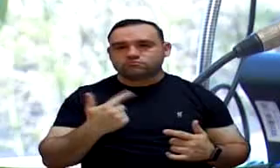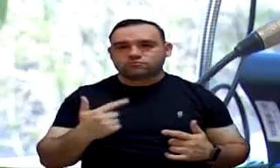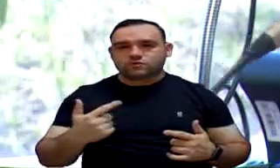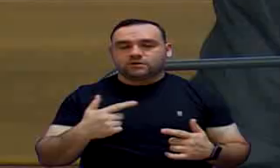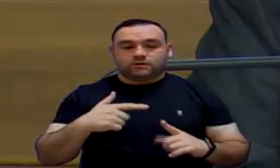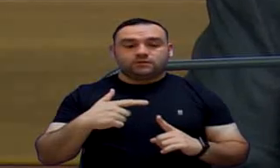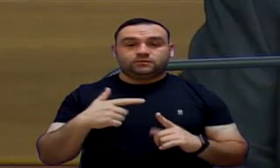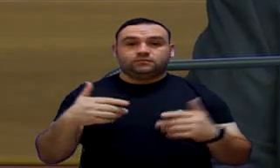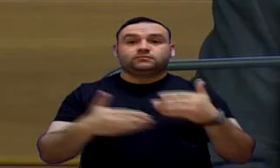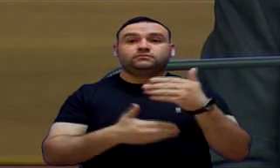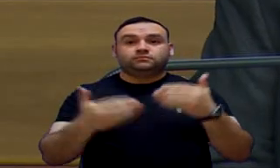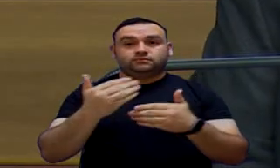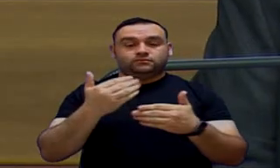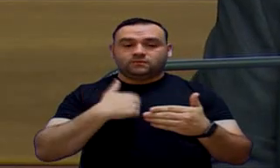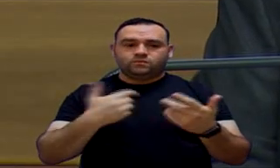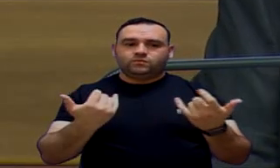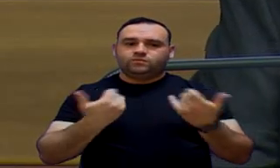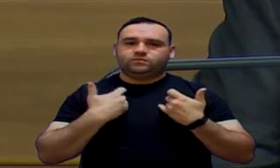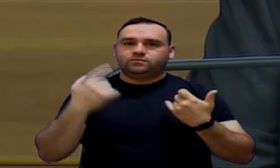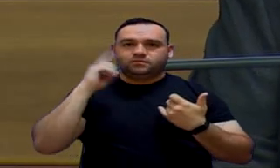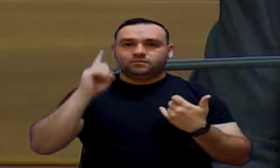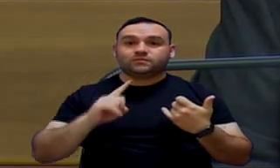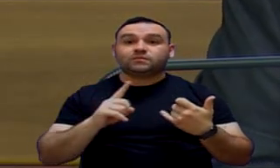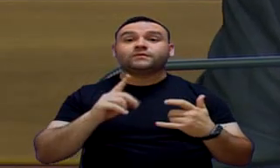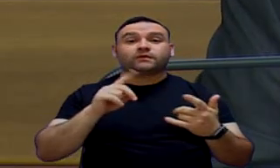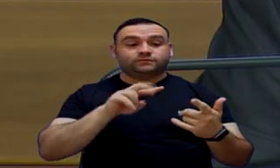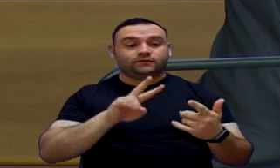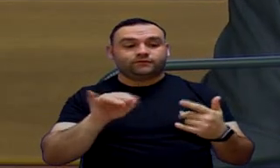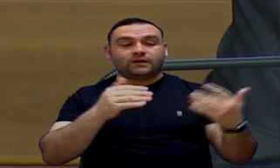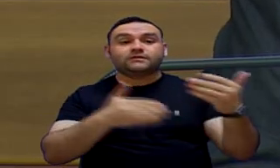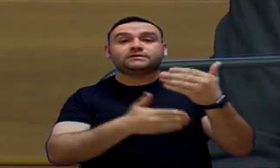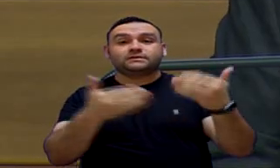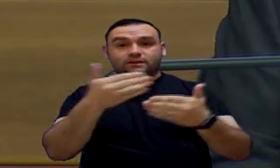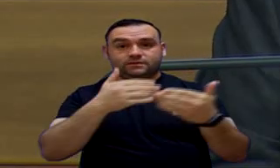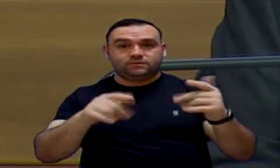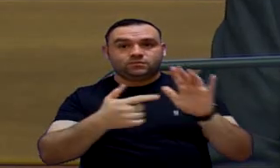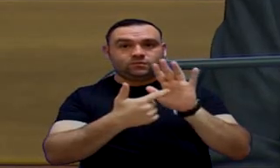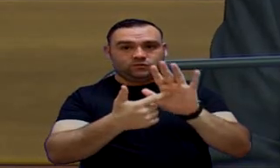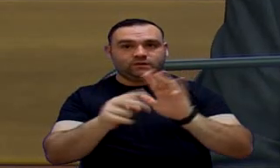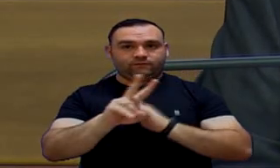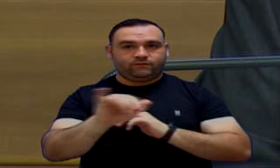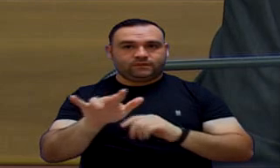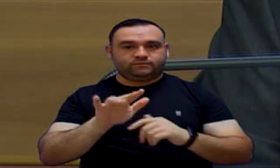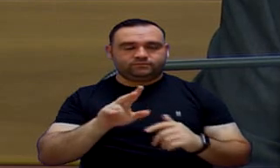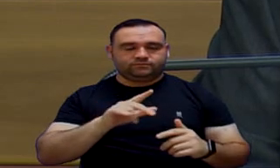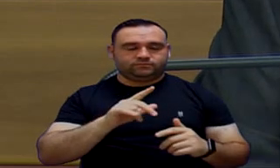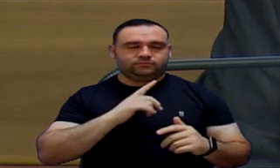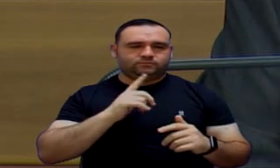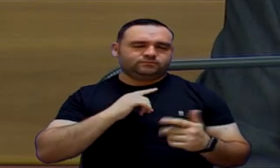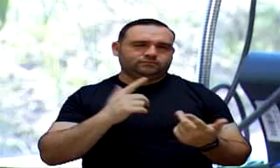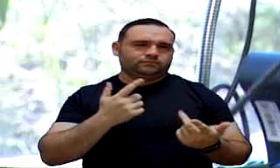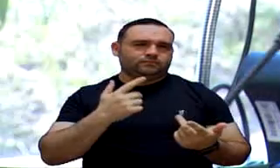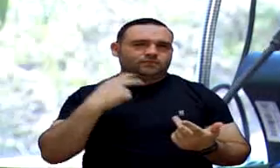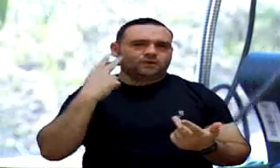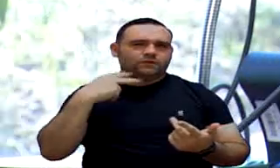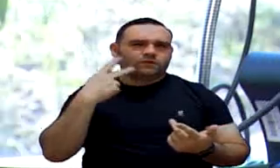não recebi essa informação dessa participação os próximos slides aqui